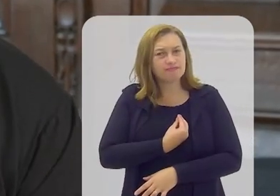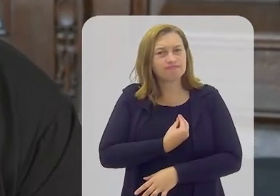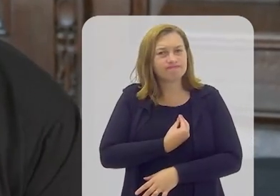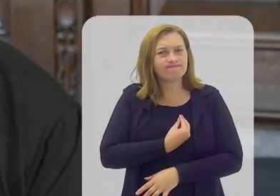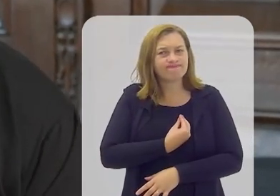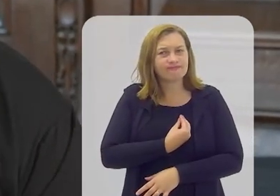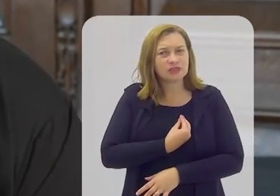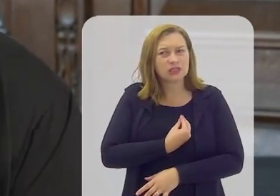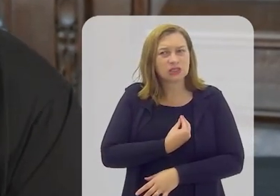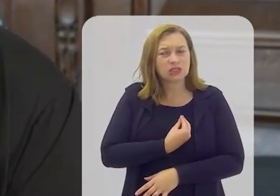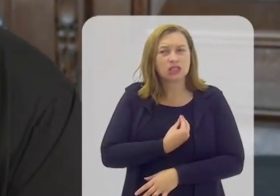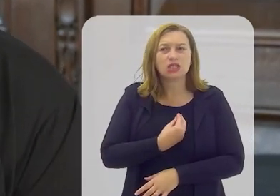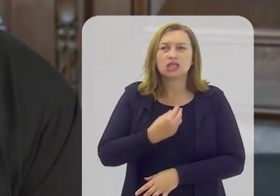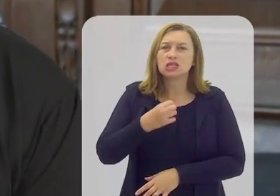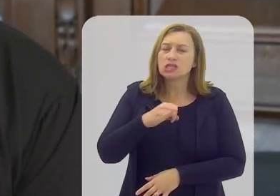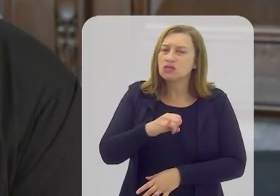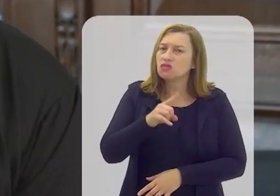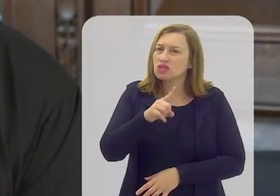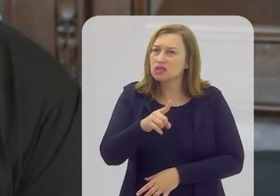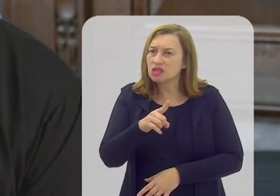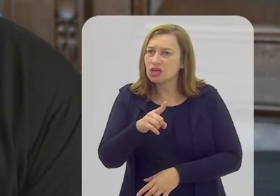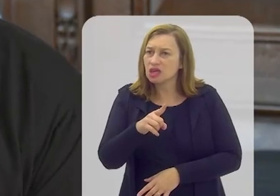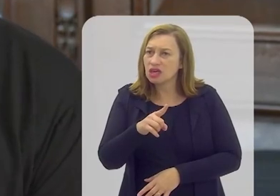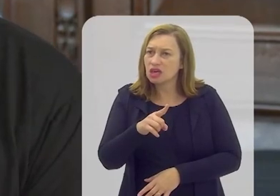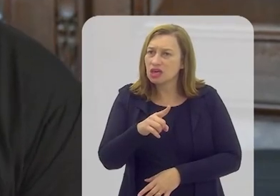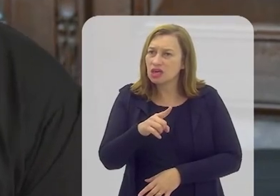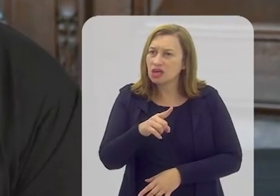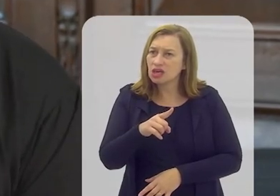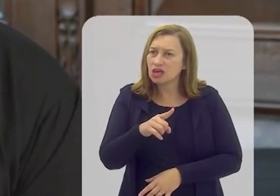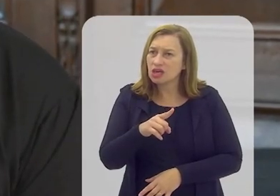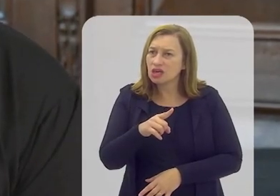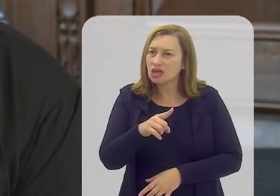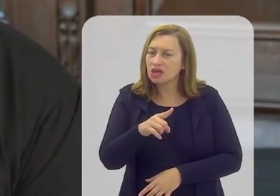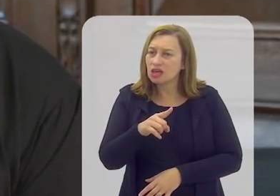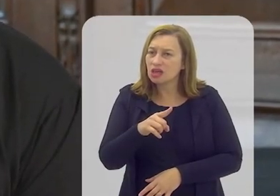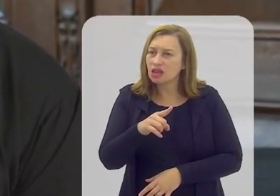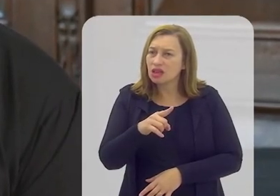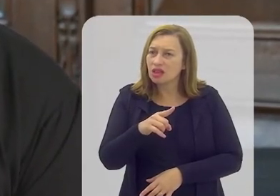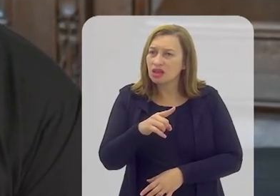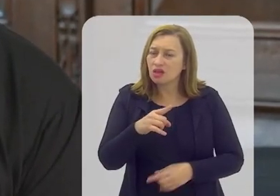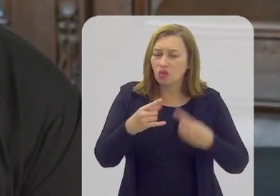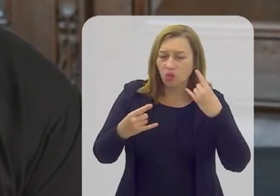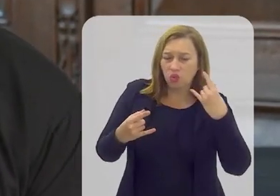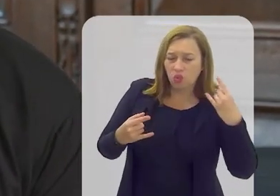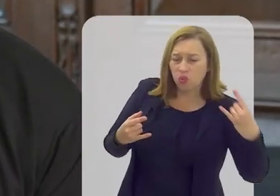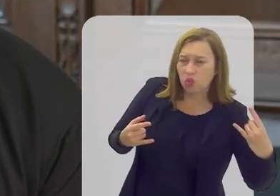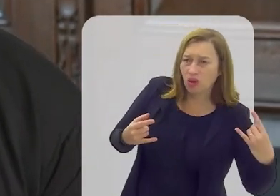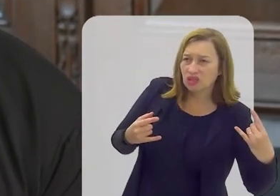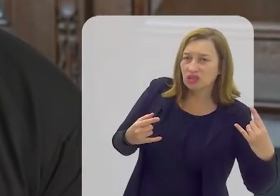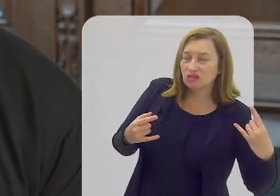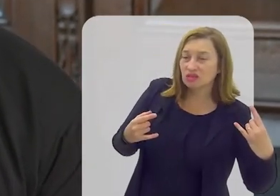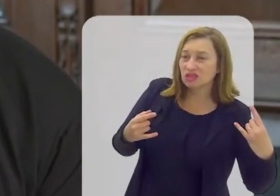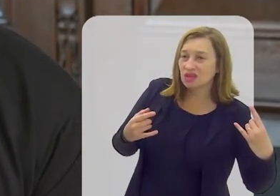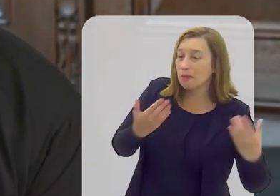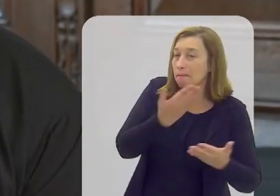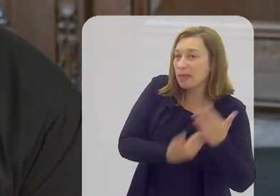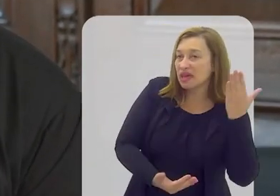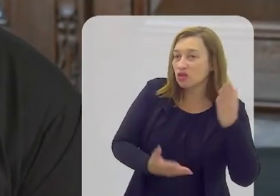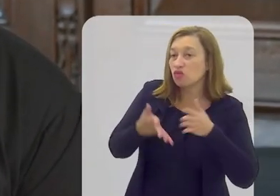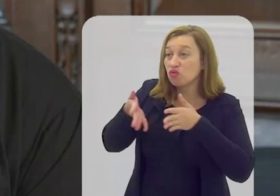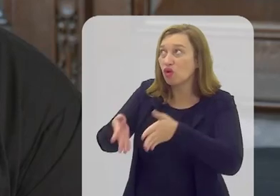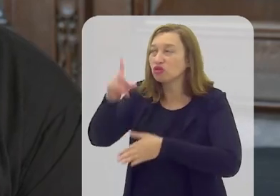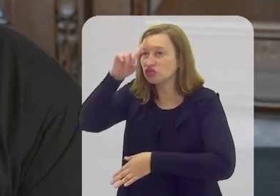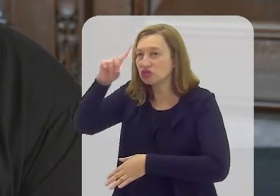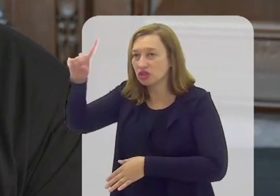te encurrala em uns cantos, e que se você bobear, você fica meio que abestado, sem saber